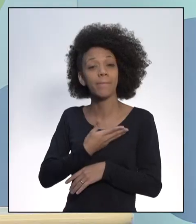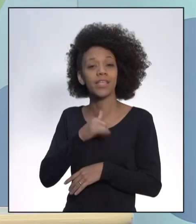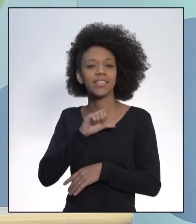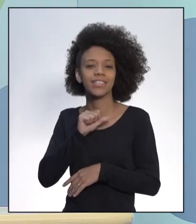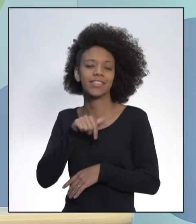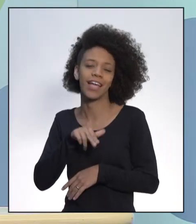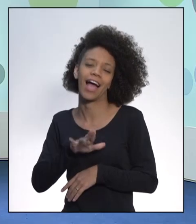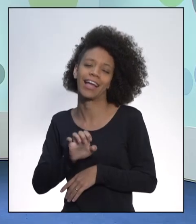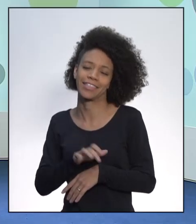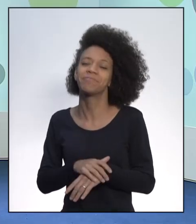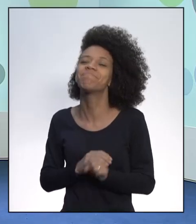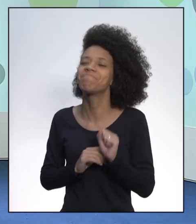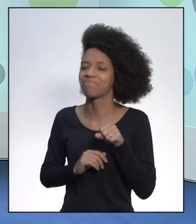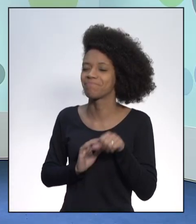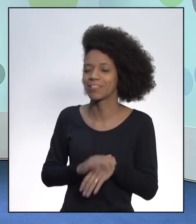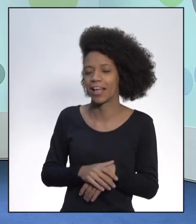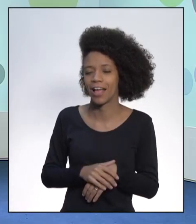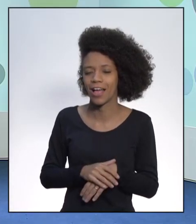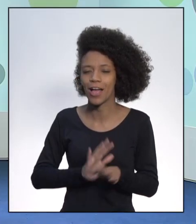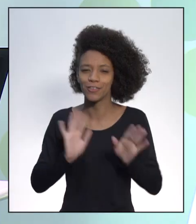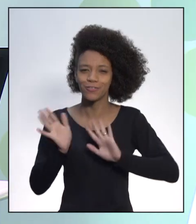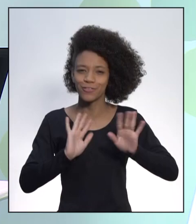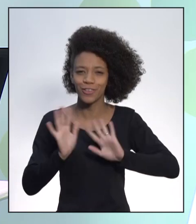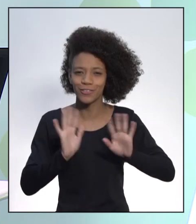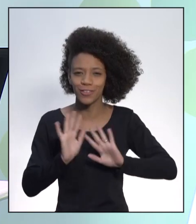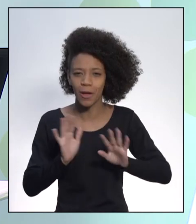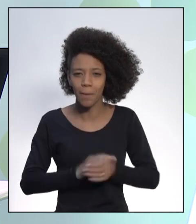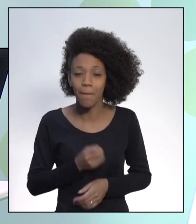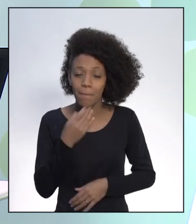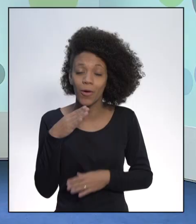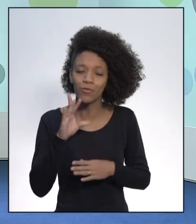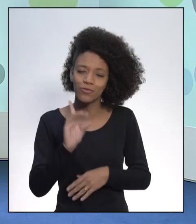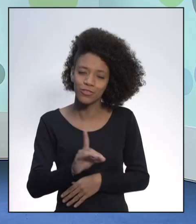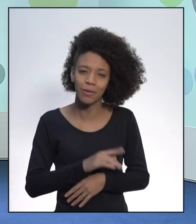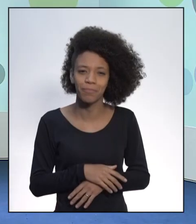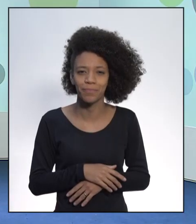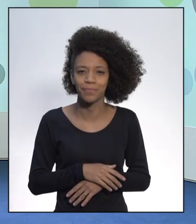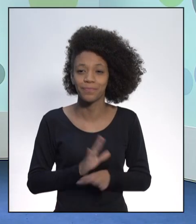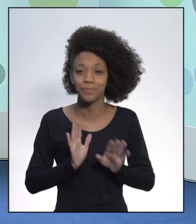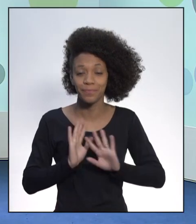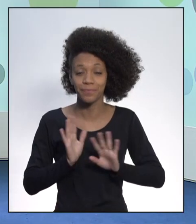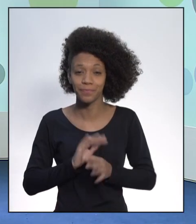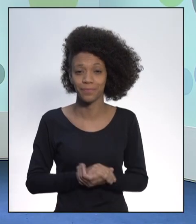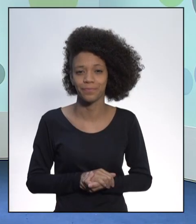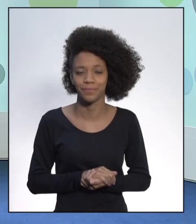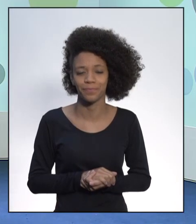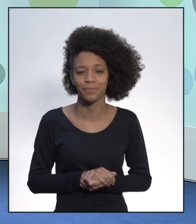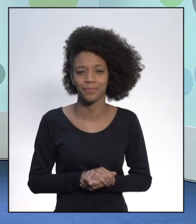Amanhã é o Isaac. Então tá bom. Tchau, tchau, pessoal. Tenham um bom dia. Tchau, tchau, obrigado.